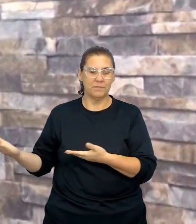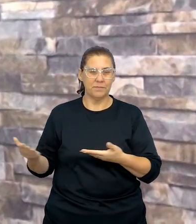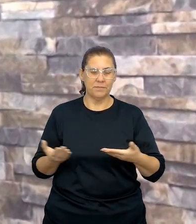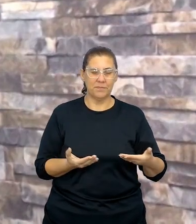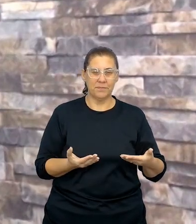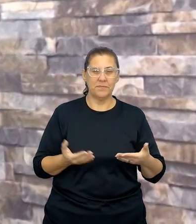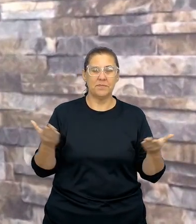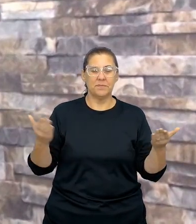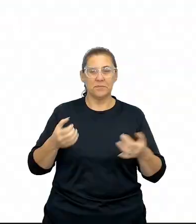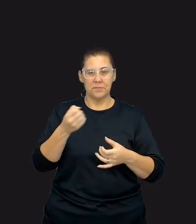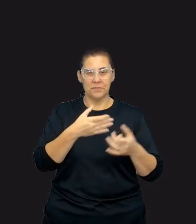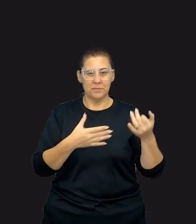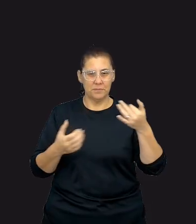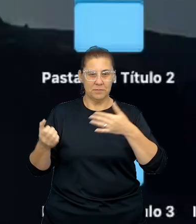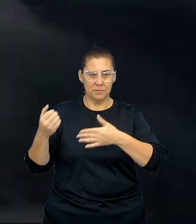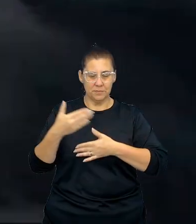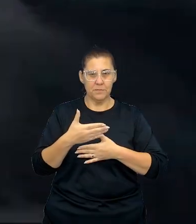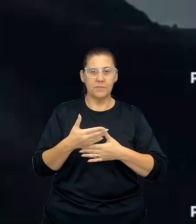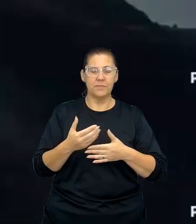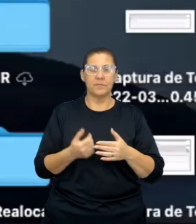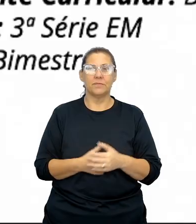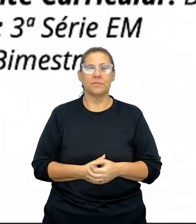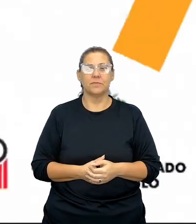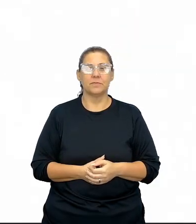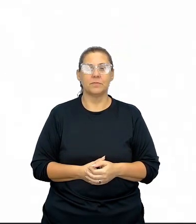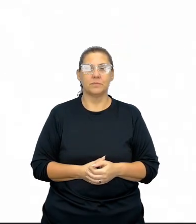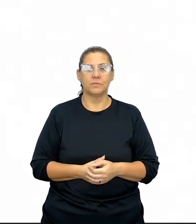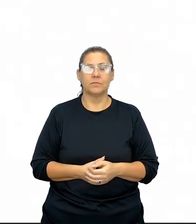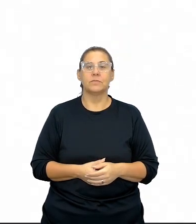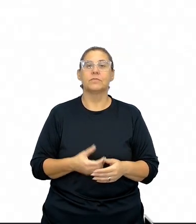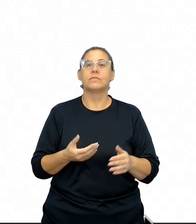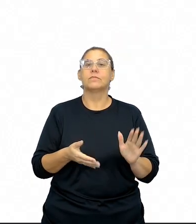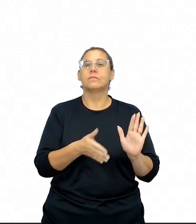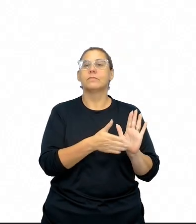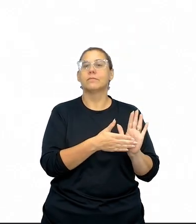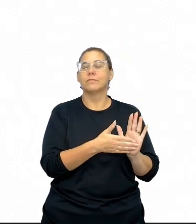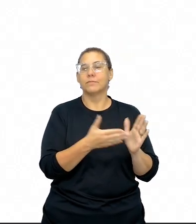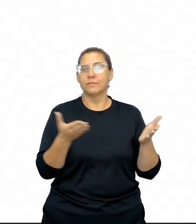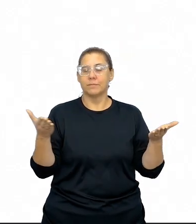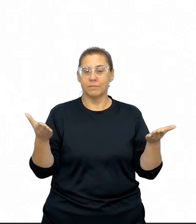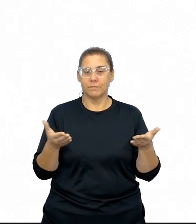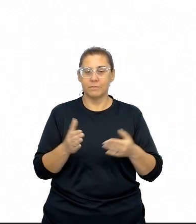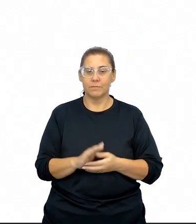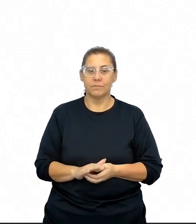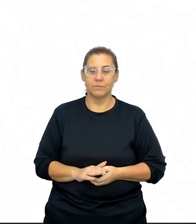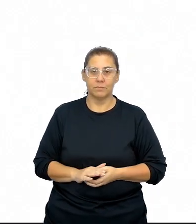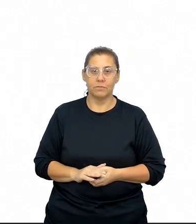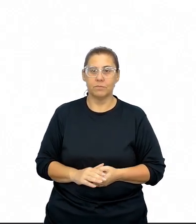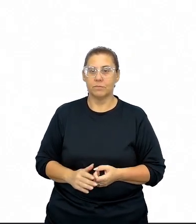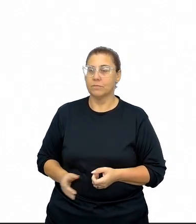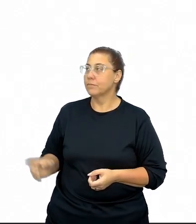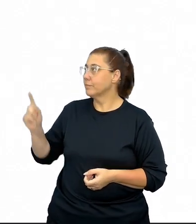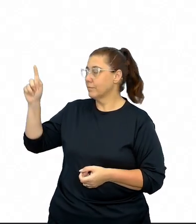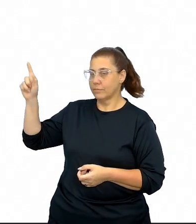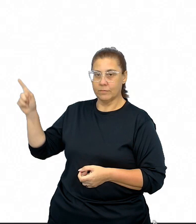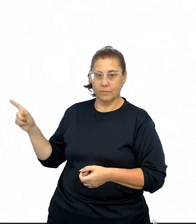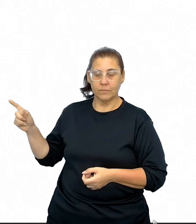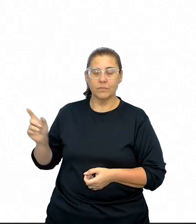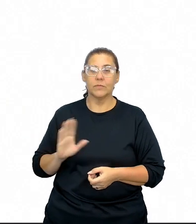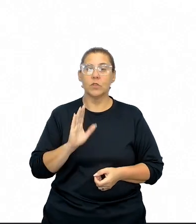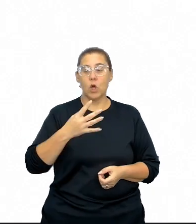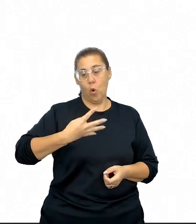eu vou compartilhar a nossa pauta de hoje, né? Então, essa já é a